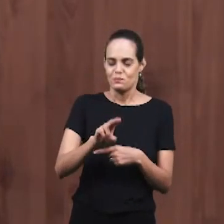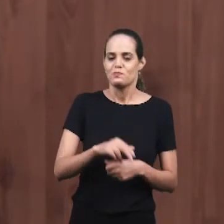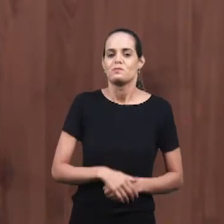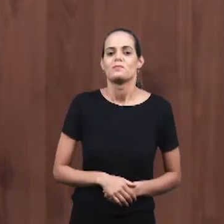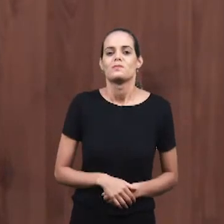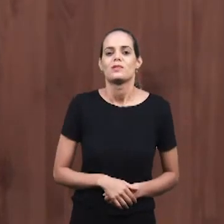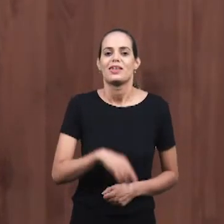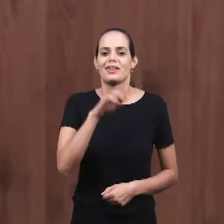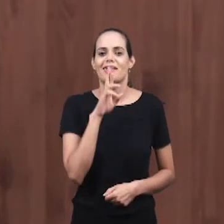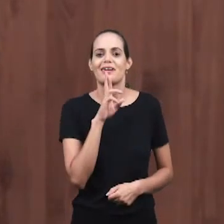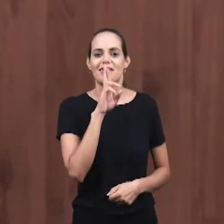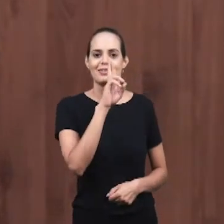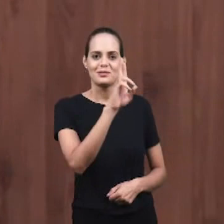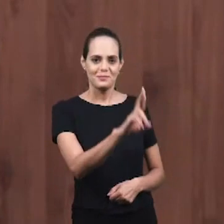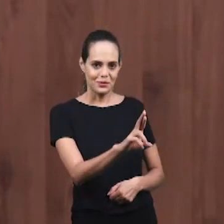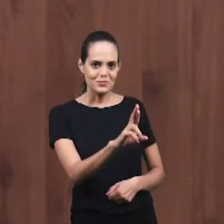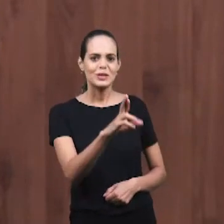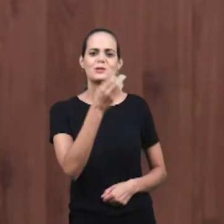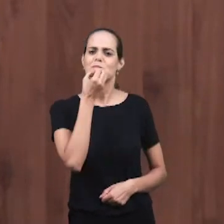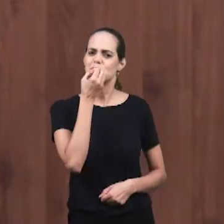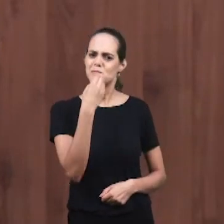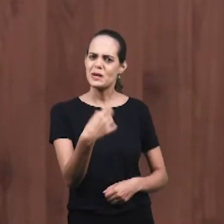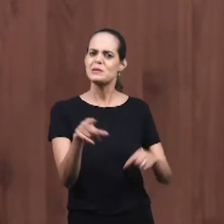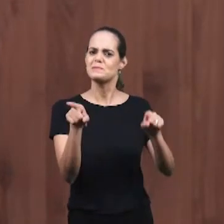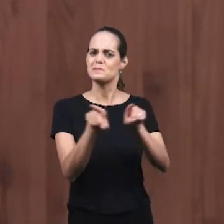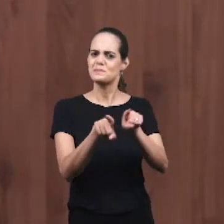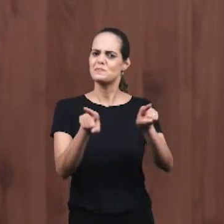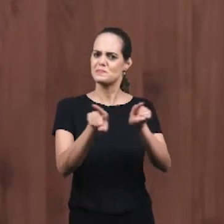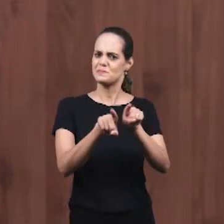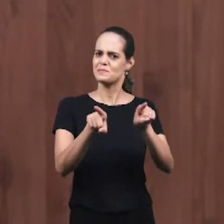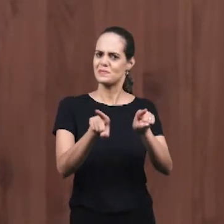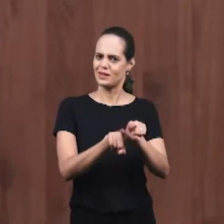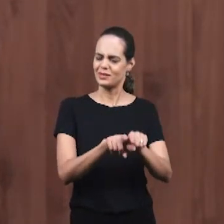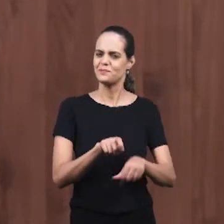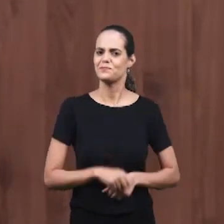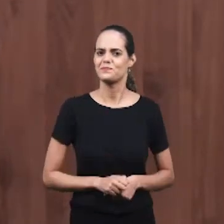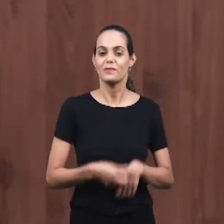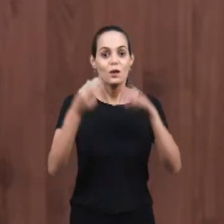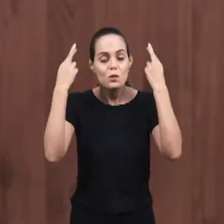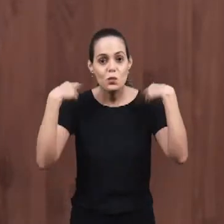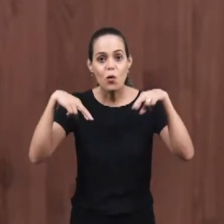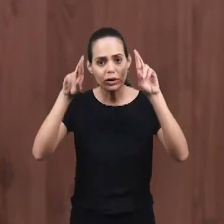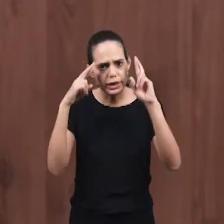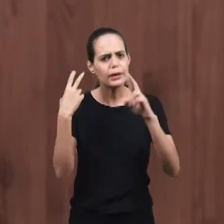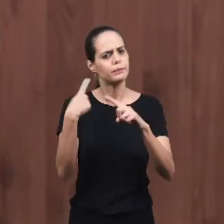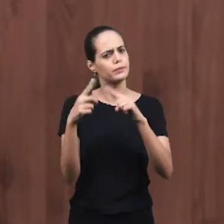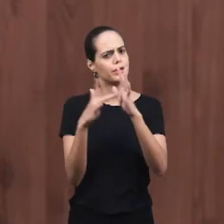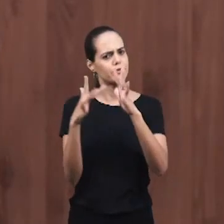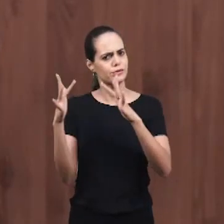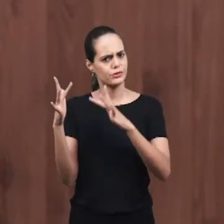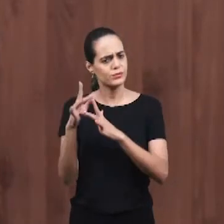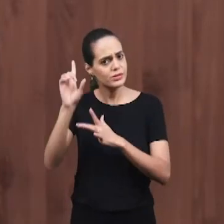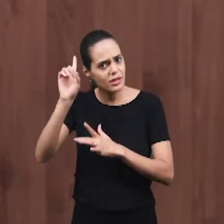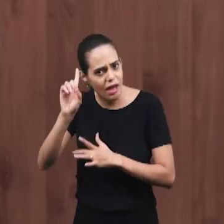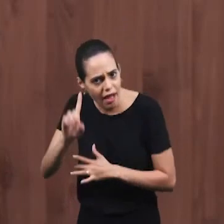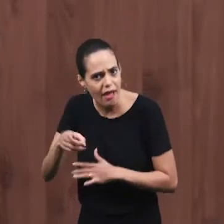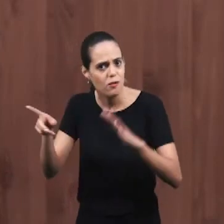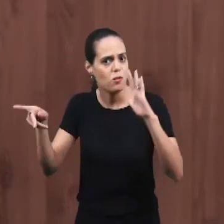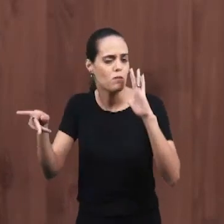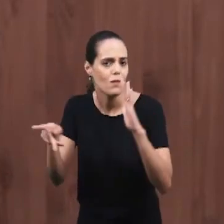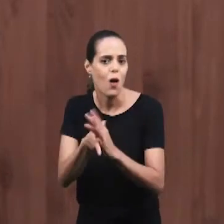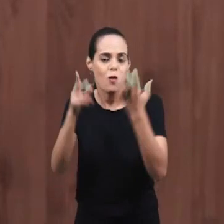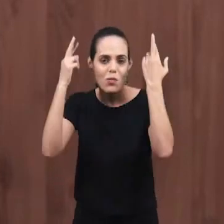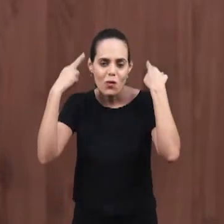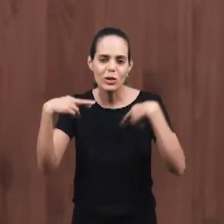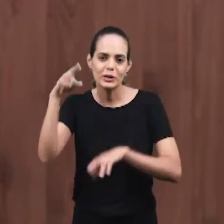da classe de intermediário de Ceilândia Sul, quando ele colocou que era o cordeiro, porque Jesus é o